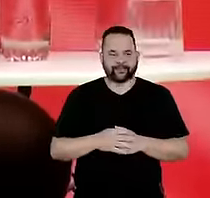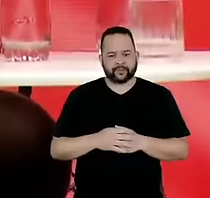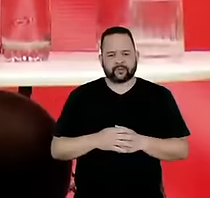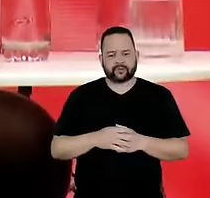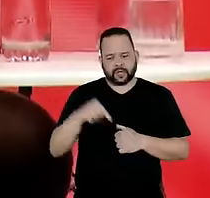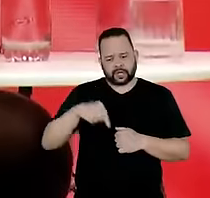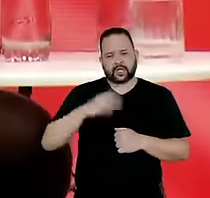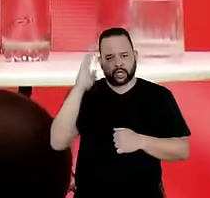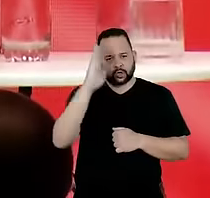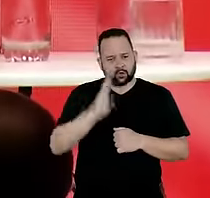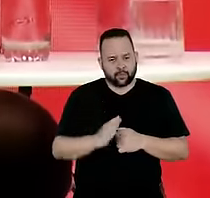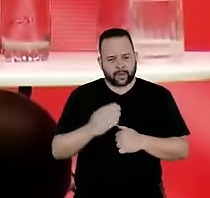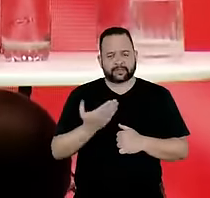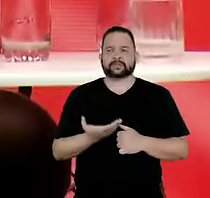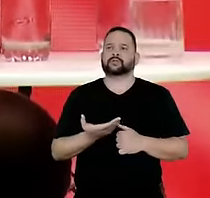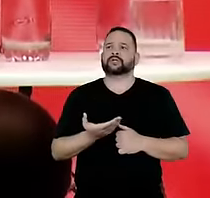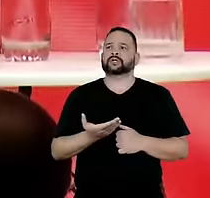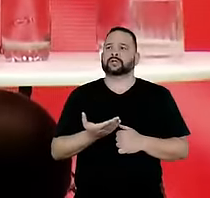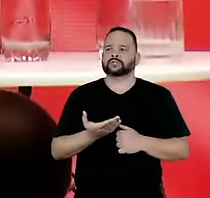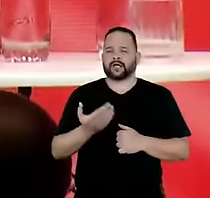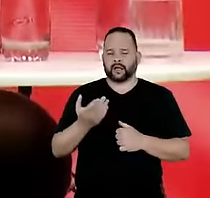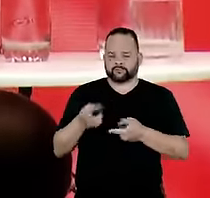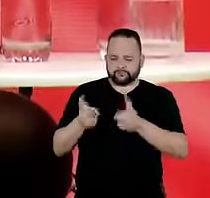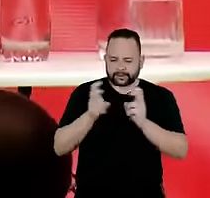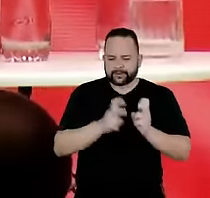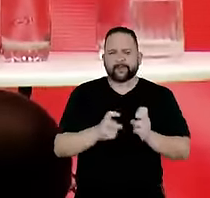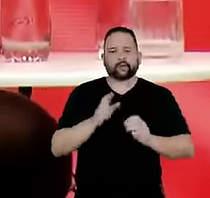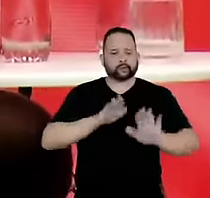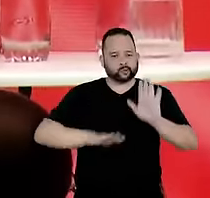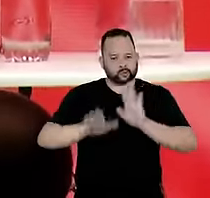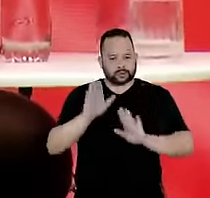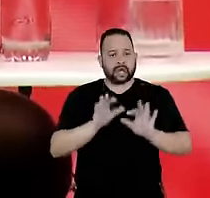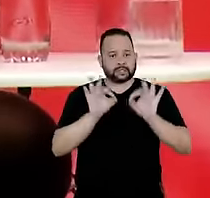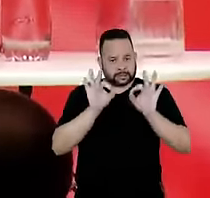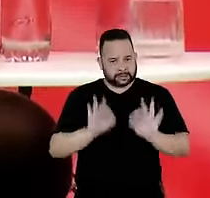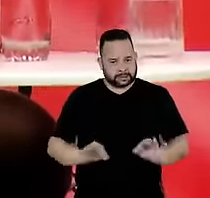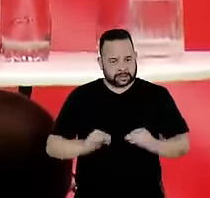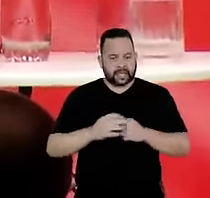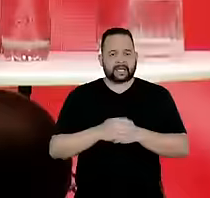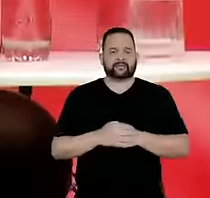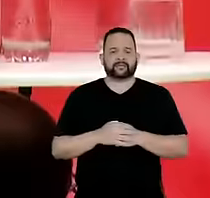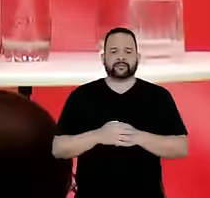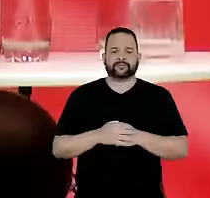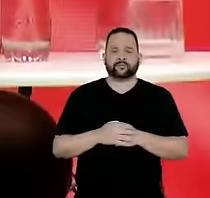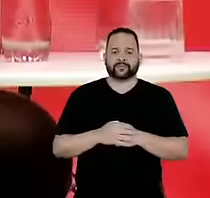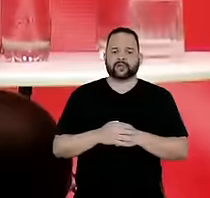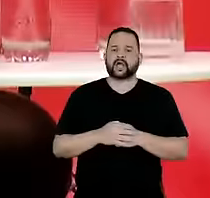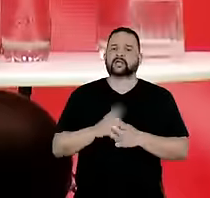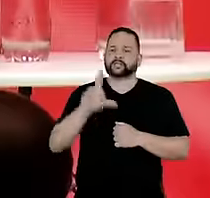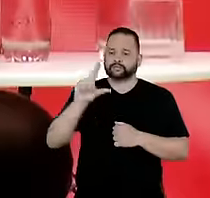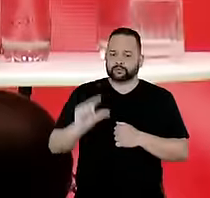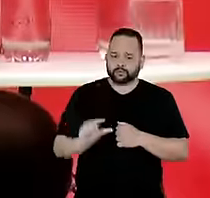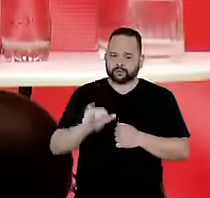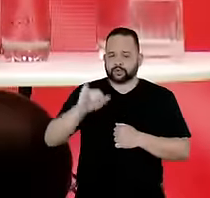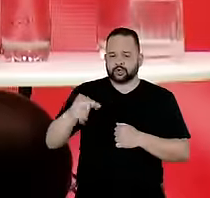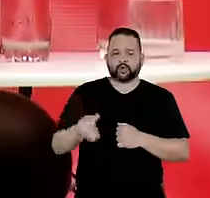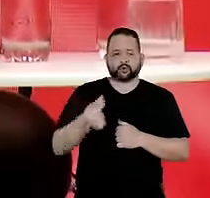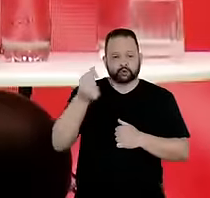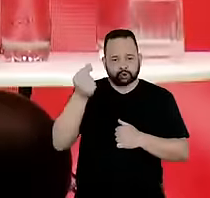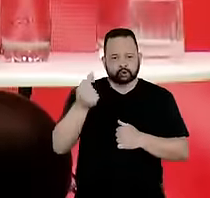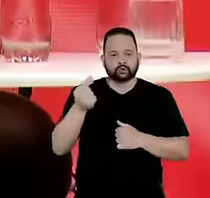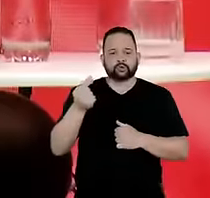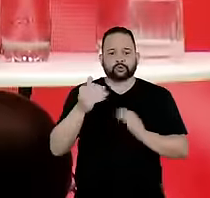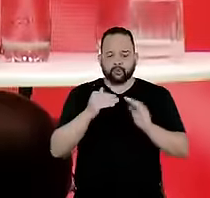sendo cauteloso é a decisão correta e sendo cauteloso no corte de juros ele vai colher uma inflação melhor lá na frente